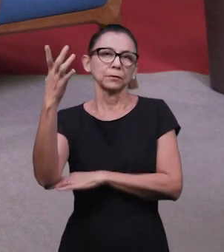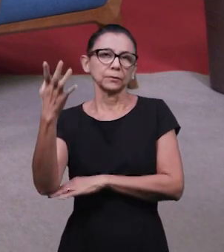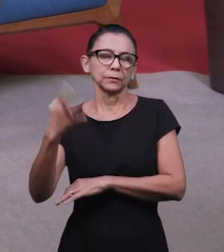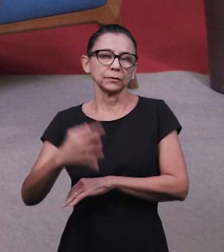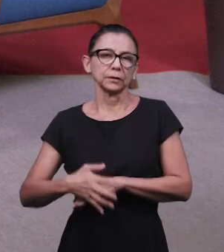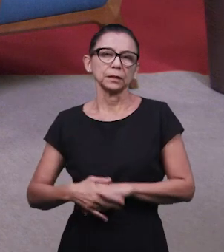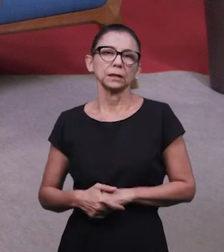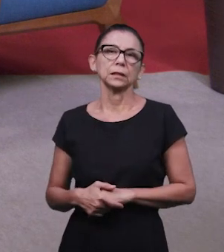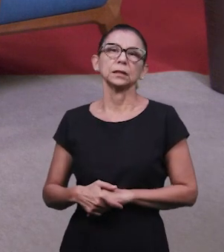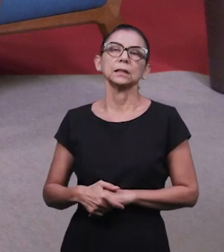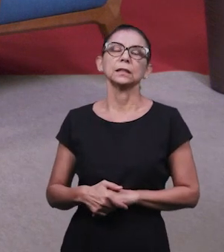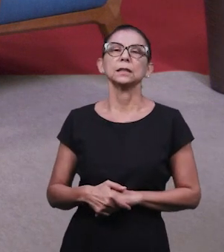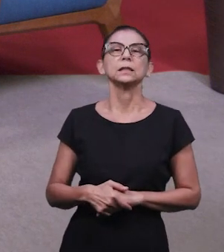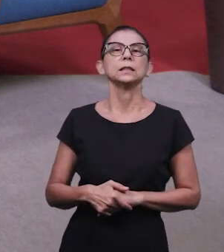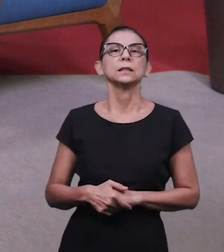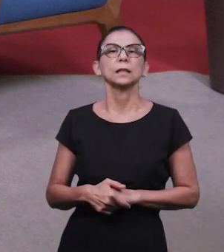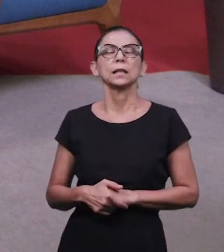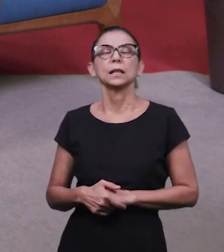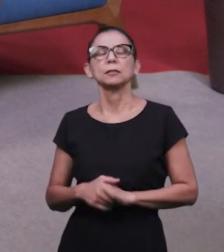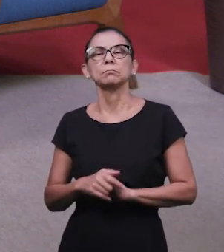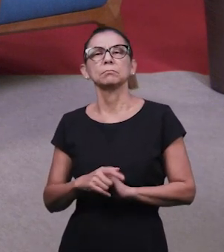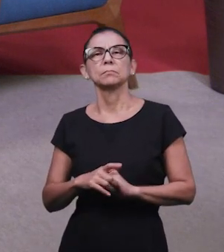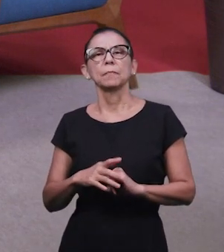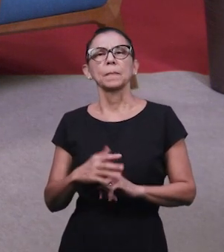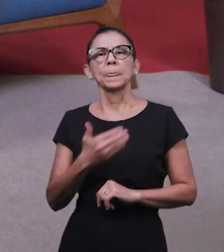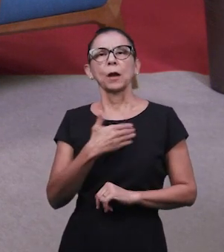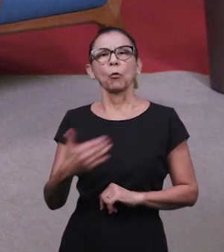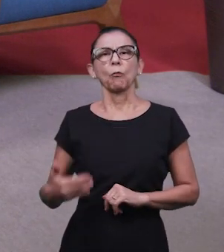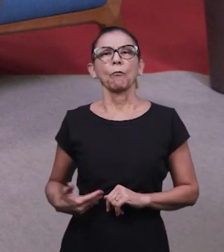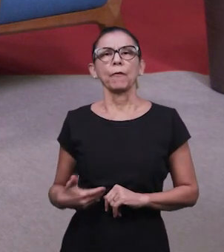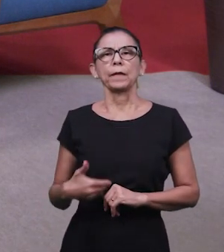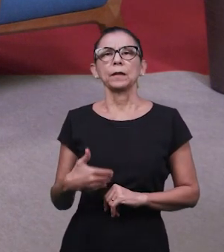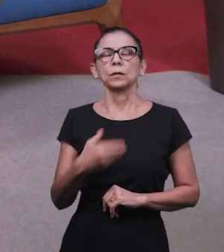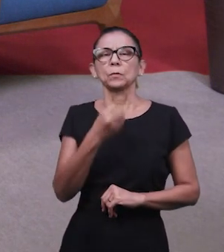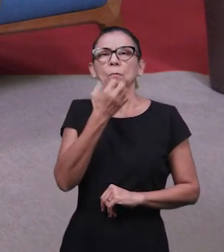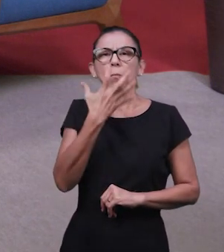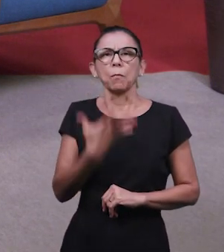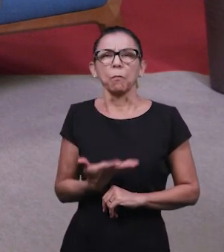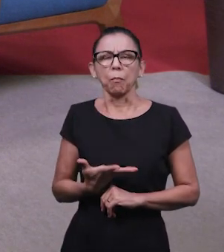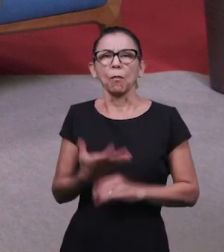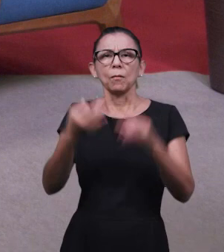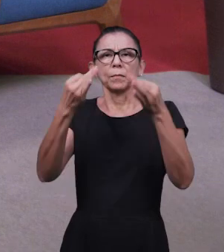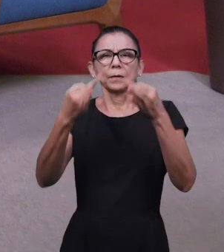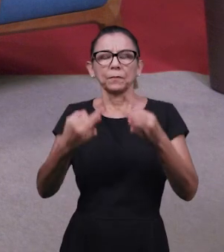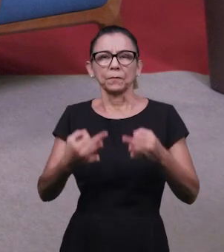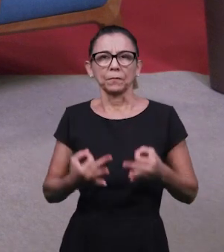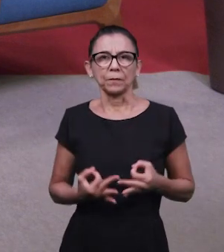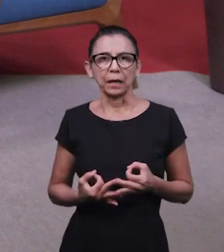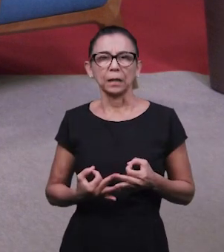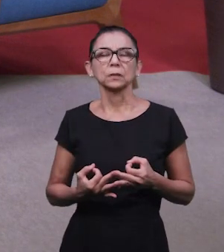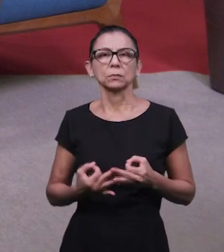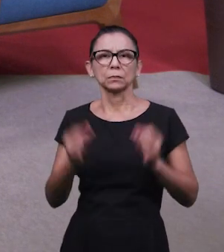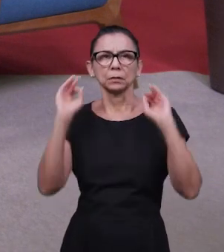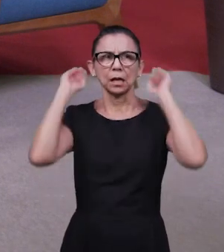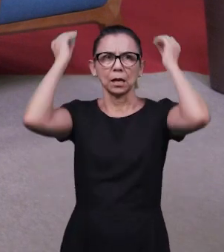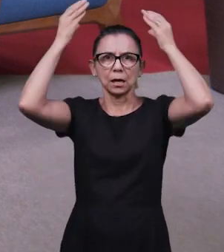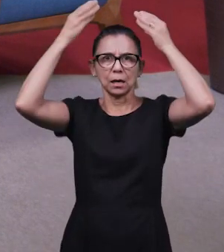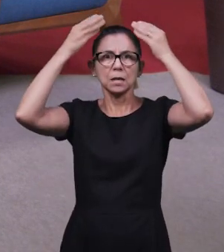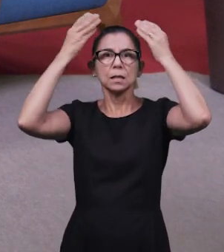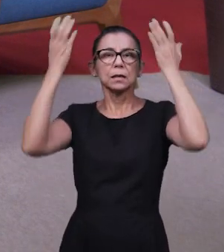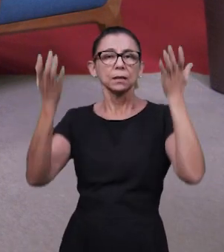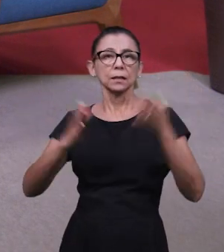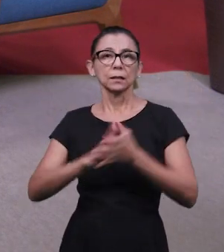nesse aspecto da palavra, a profecia envolvendo a palavra de Deus. Glória a Jesus. Quando Davi